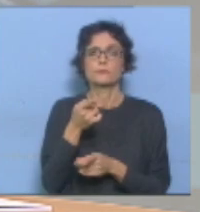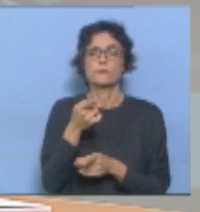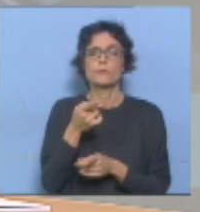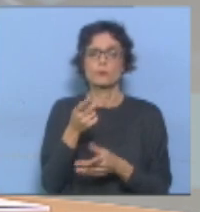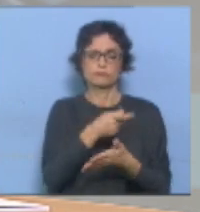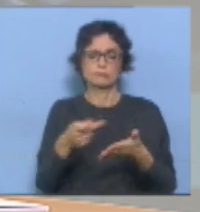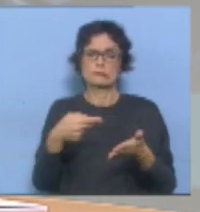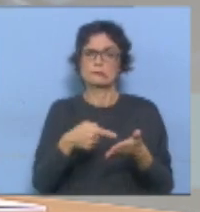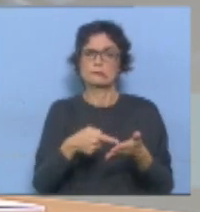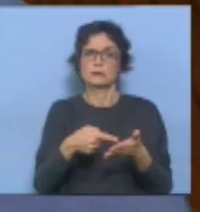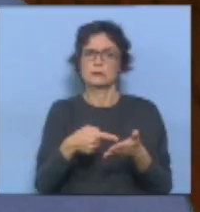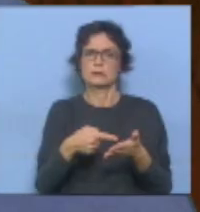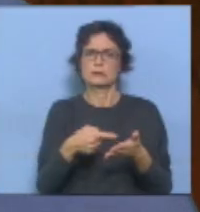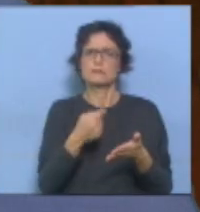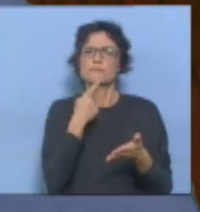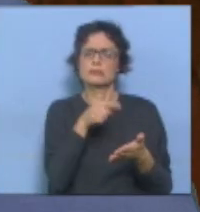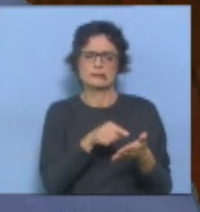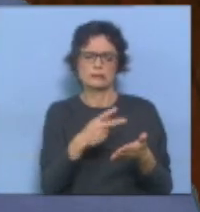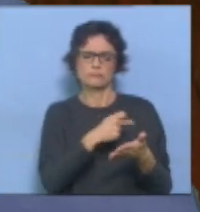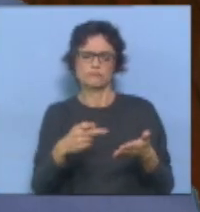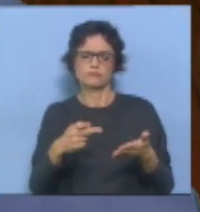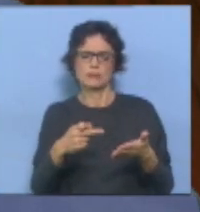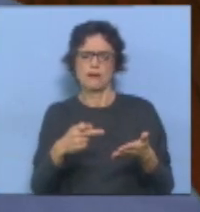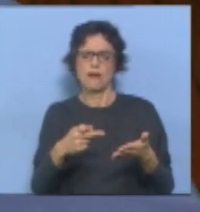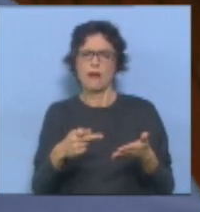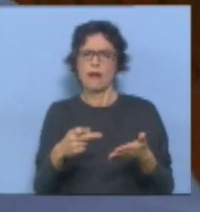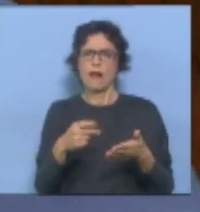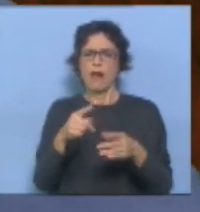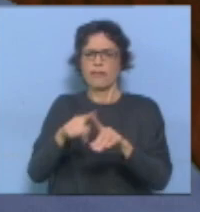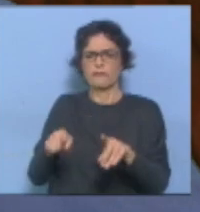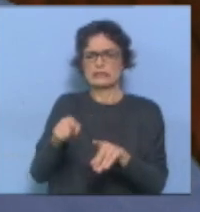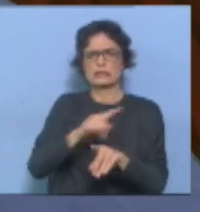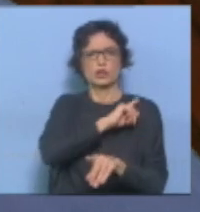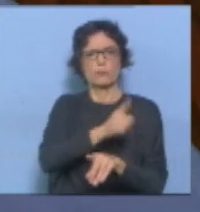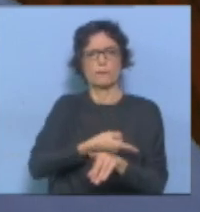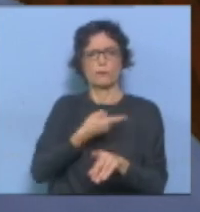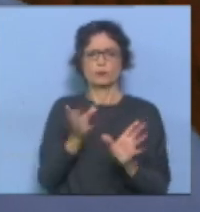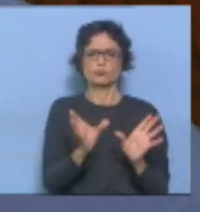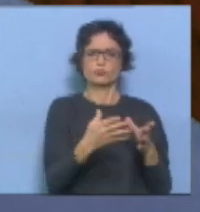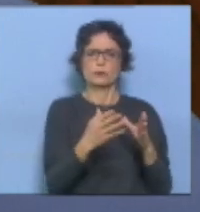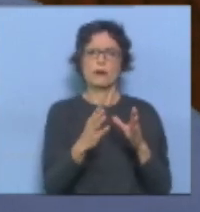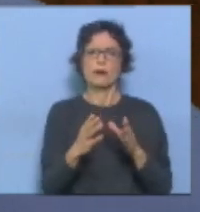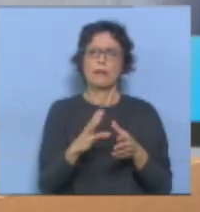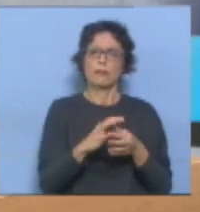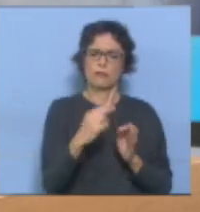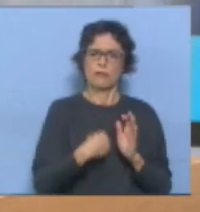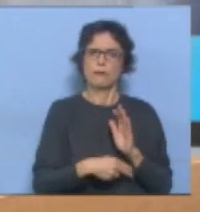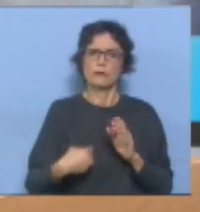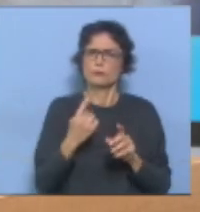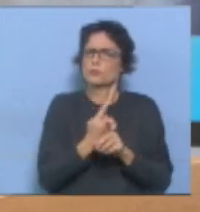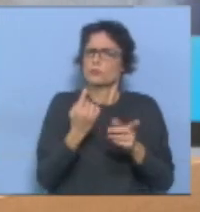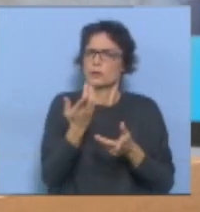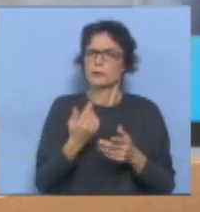guia. A diferença é uma força poderosa para as comunidades cristãs. Porquê? Boa tarde, Paulo. Obrigada